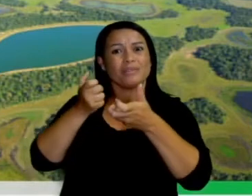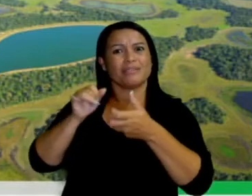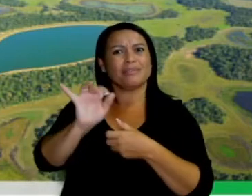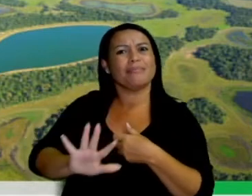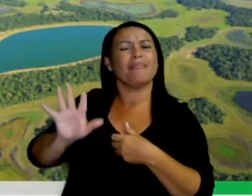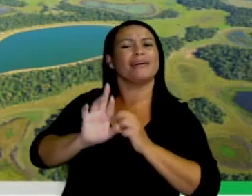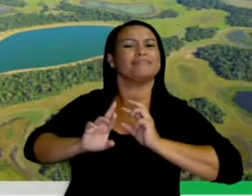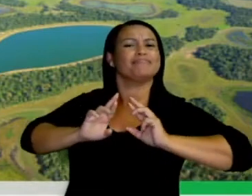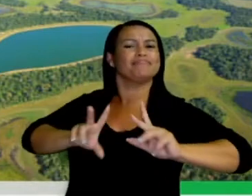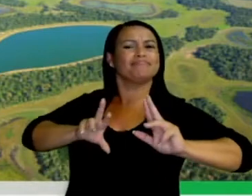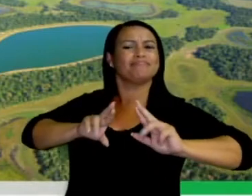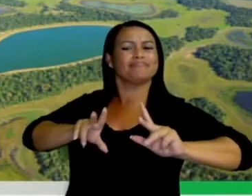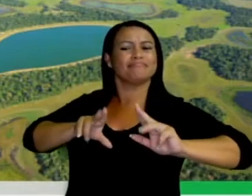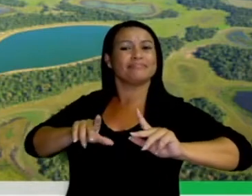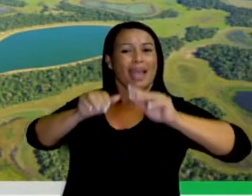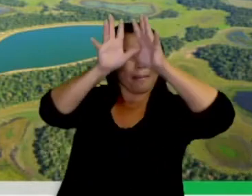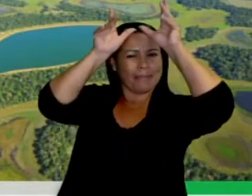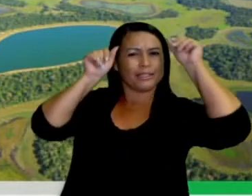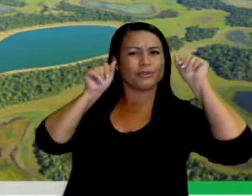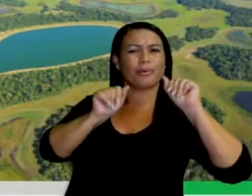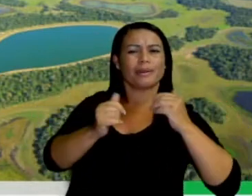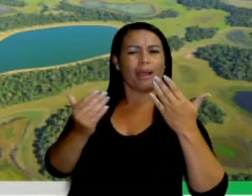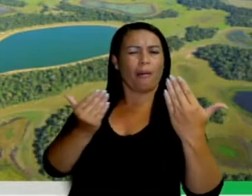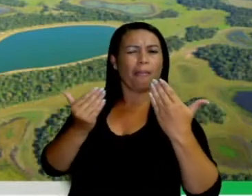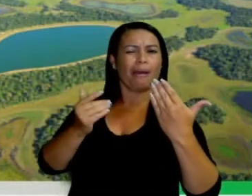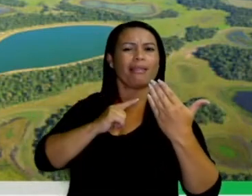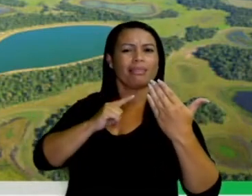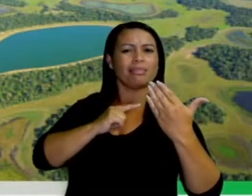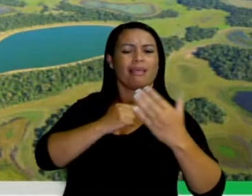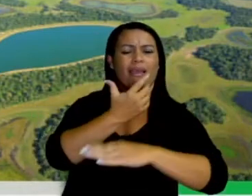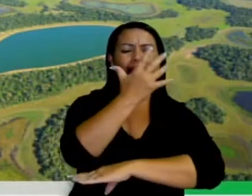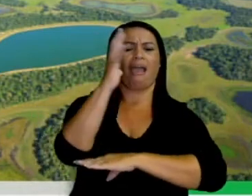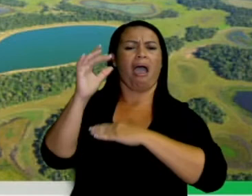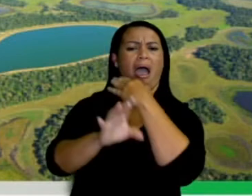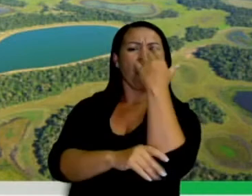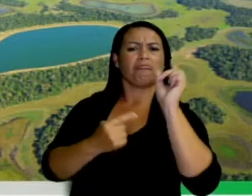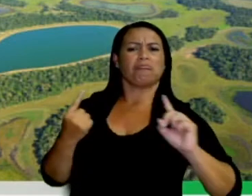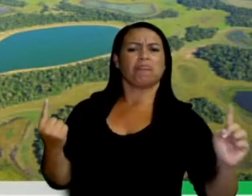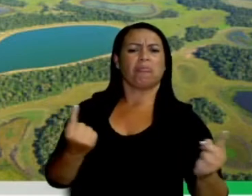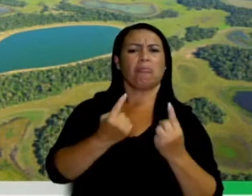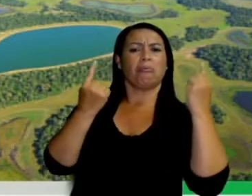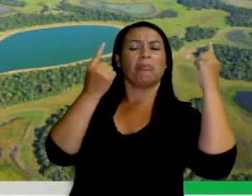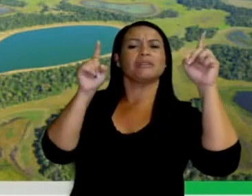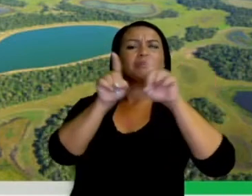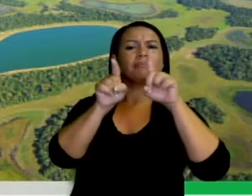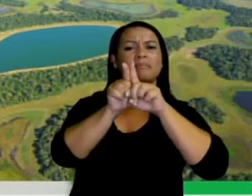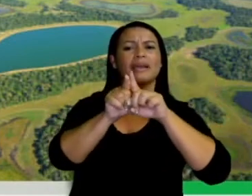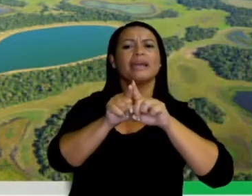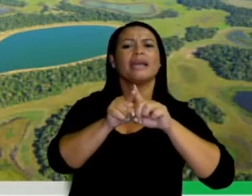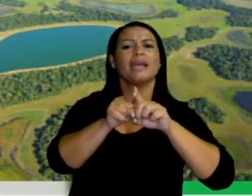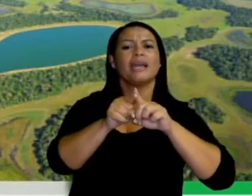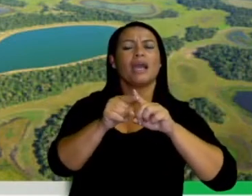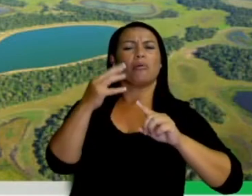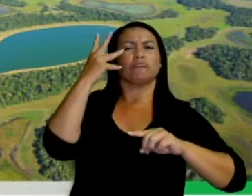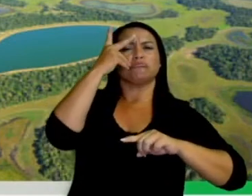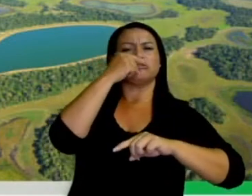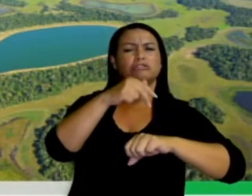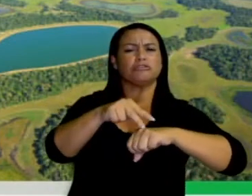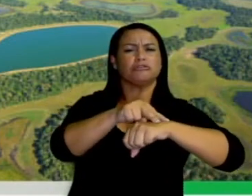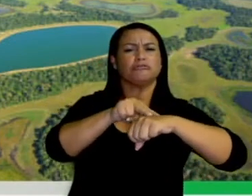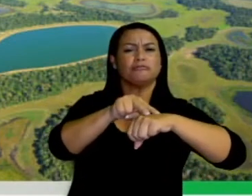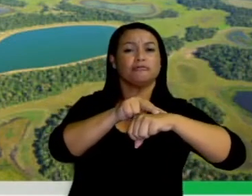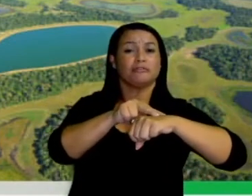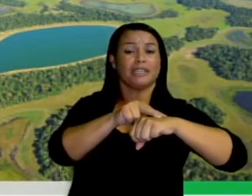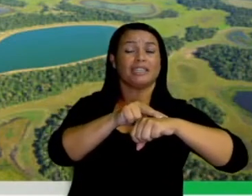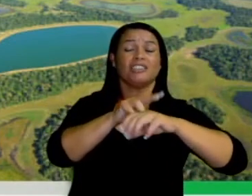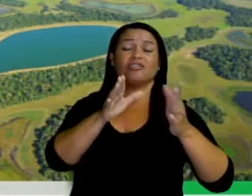diferente. Na vegetação da floresta amazônica você tem árvores de grande porte, árvores que são uma vegetação exuberante, né?